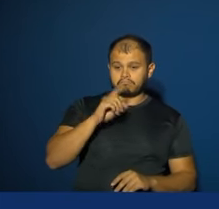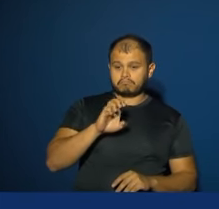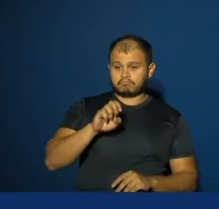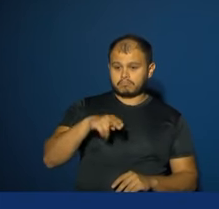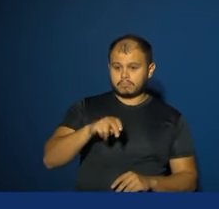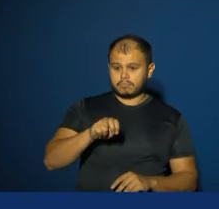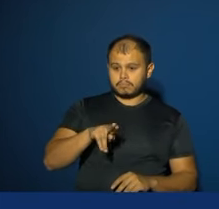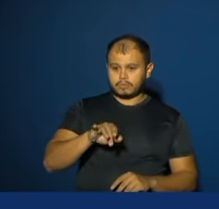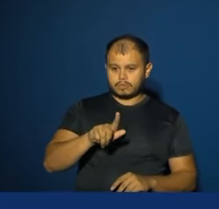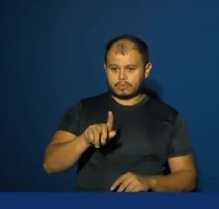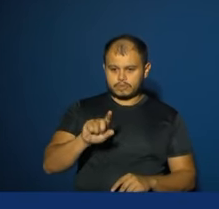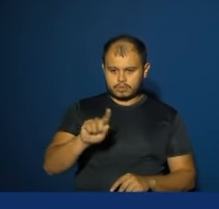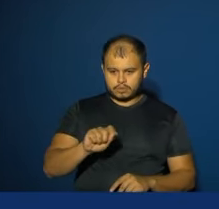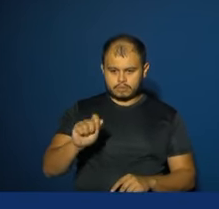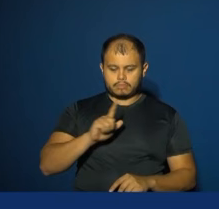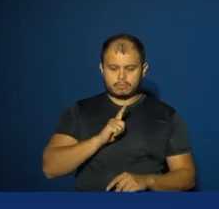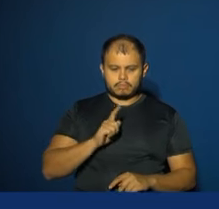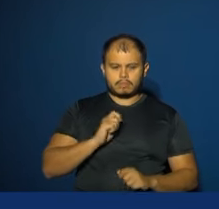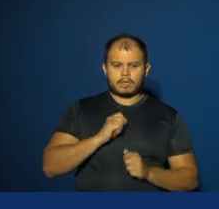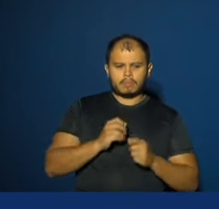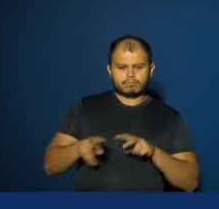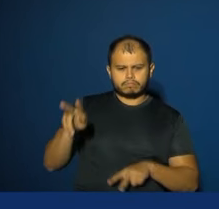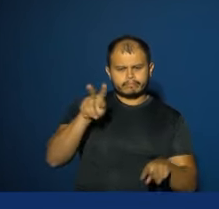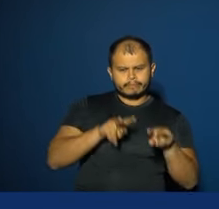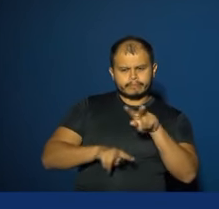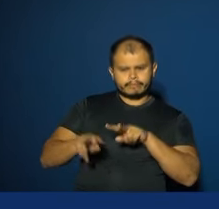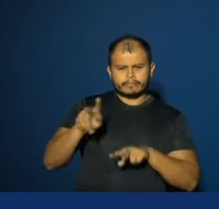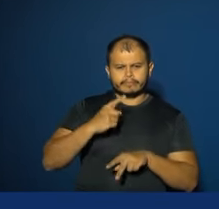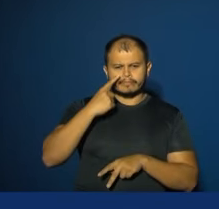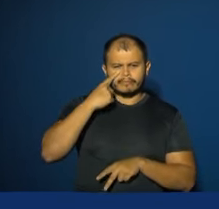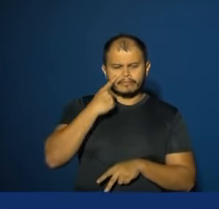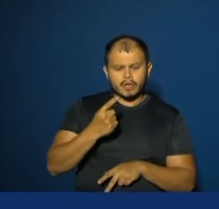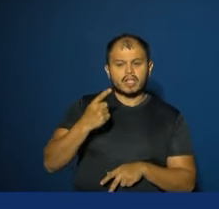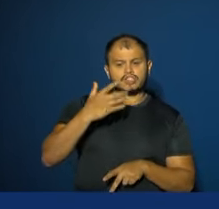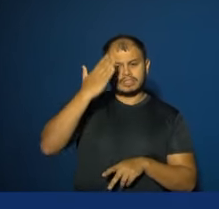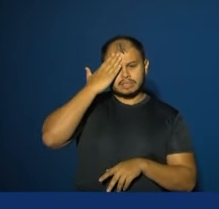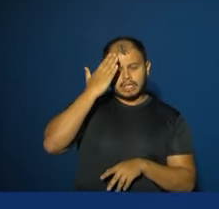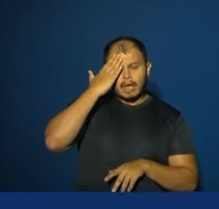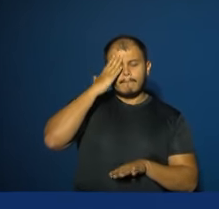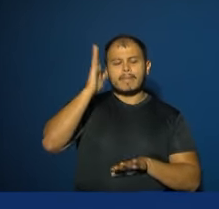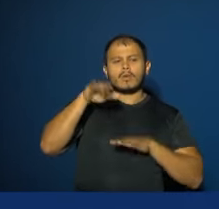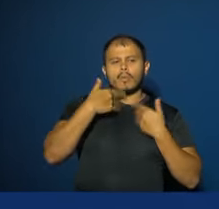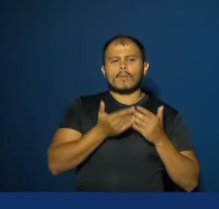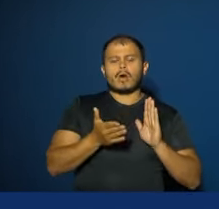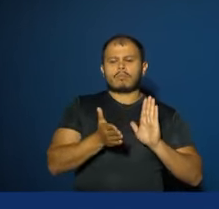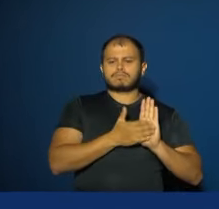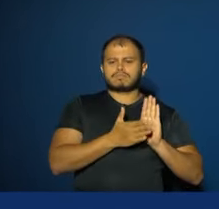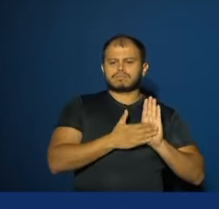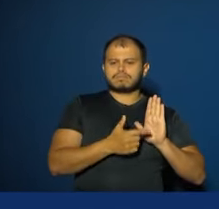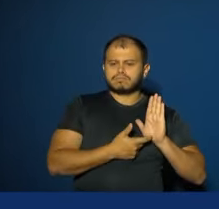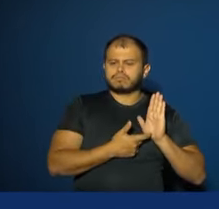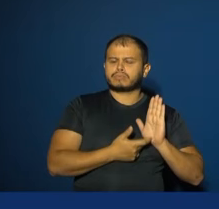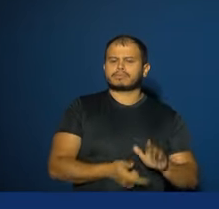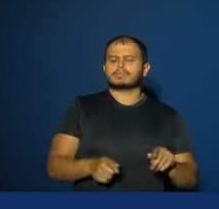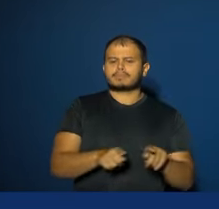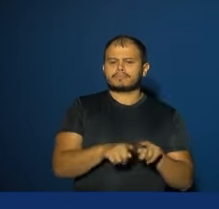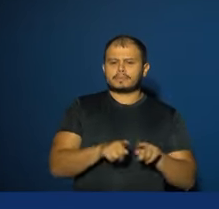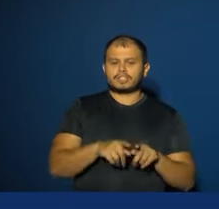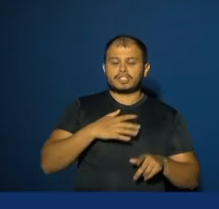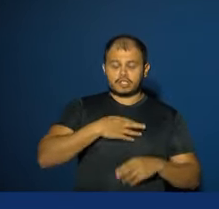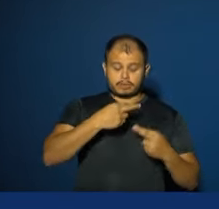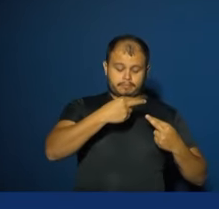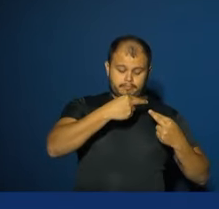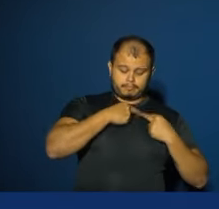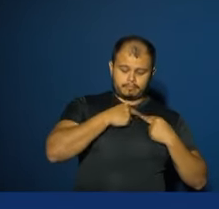eu acho que, olhando para o lado de que a gente é consciente desse papel que a gente tem como empresa brasileira, né,